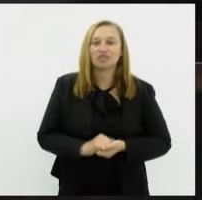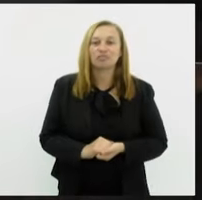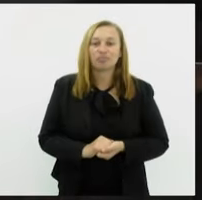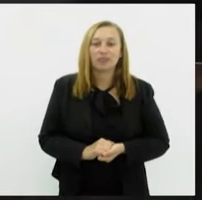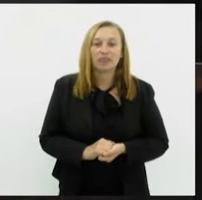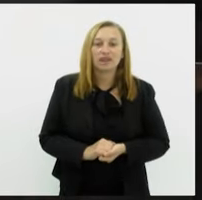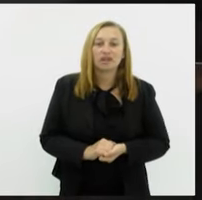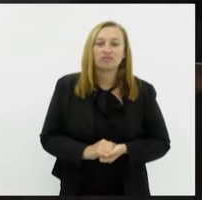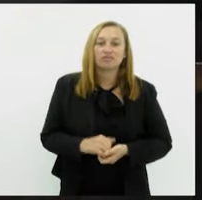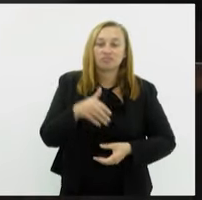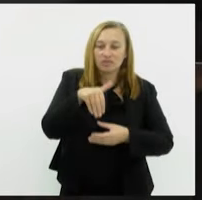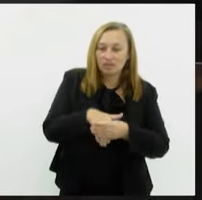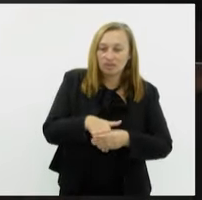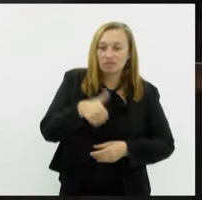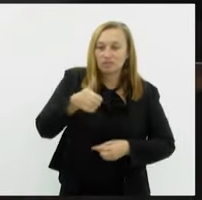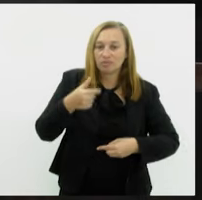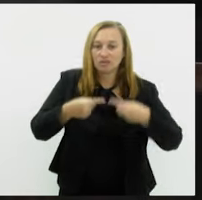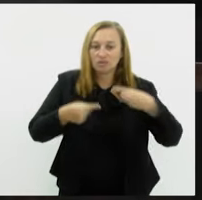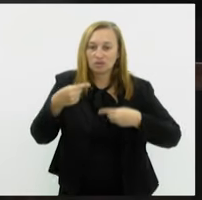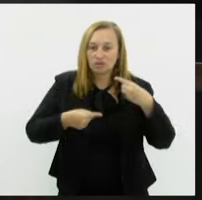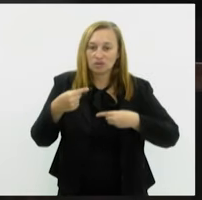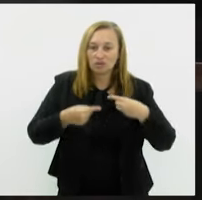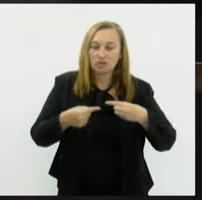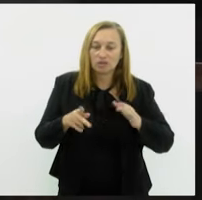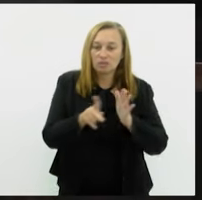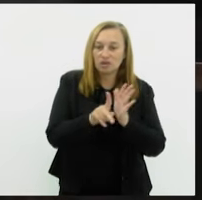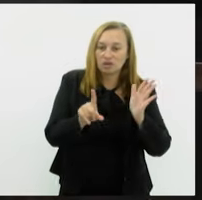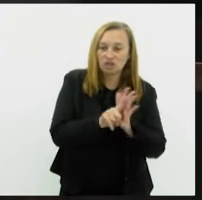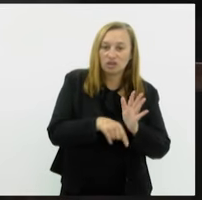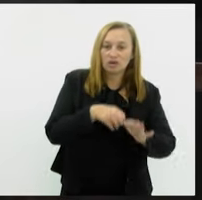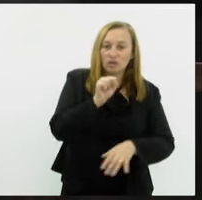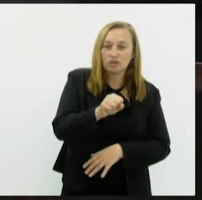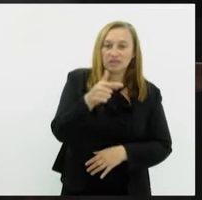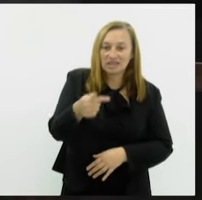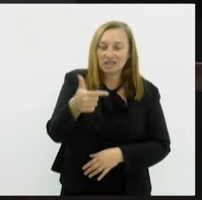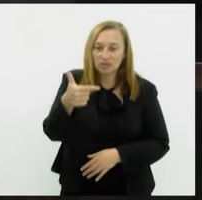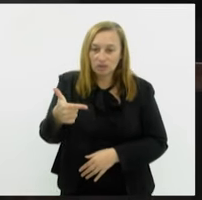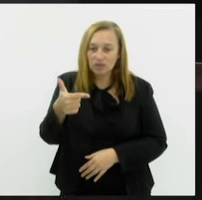ordinária, em votação e primeira discussão, projeto de lei número